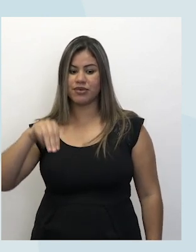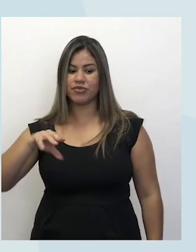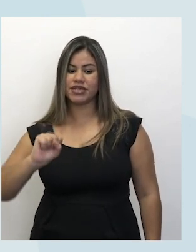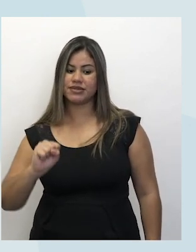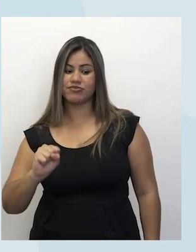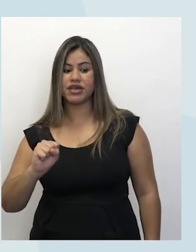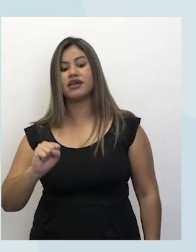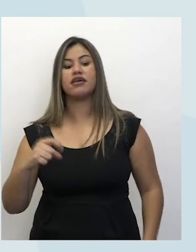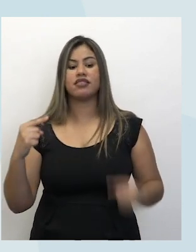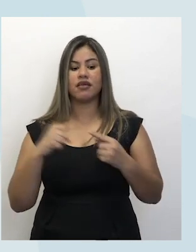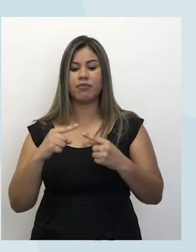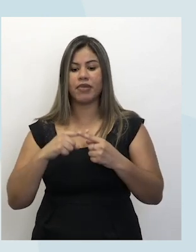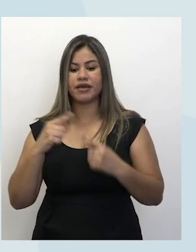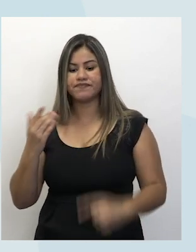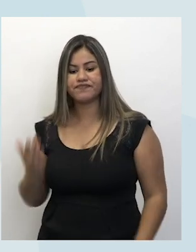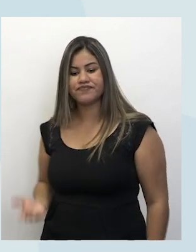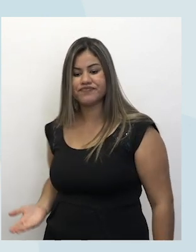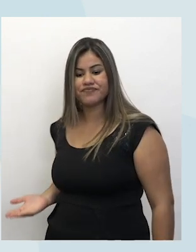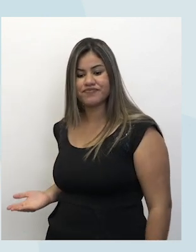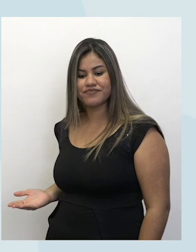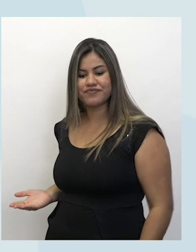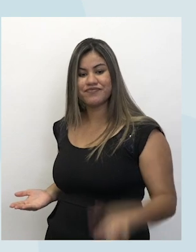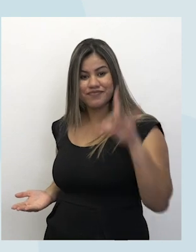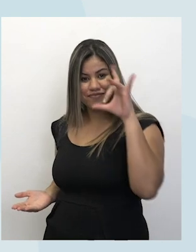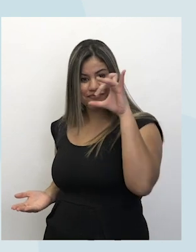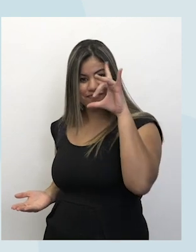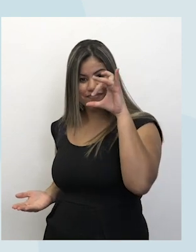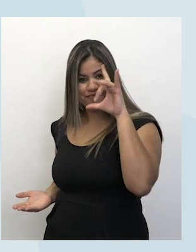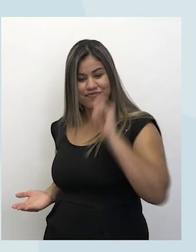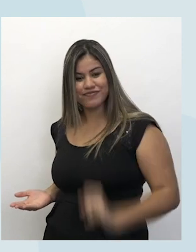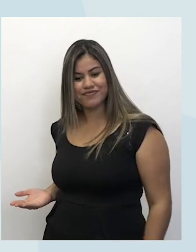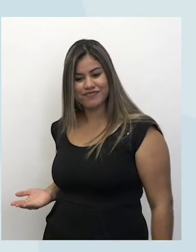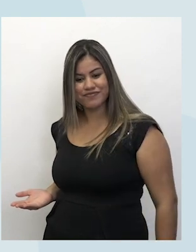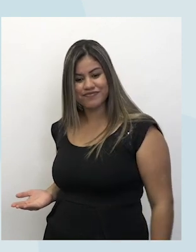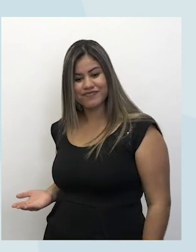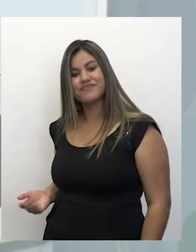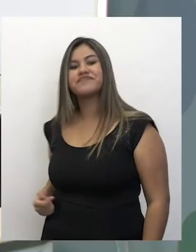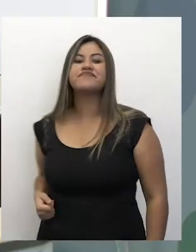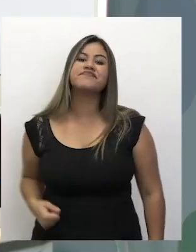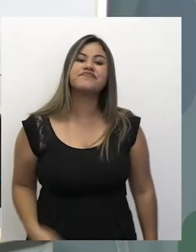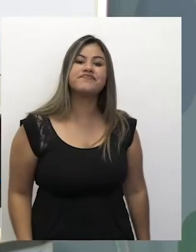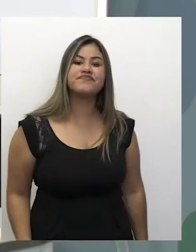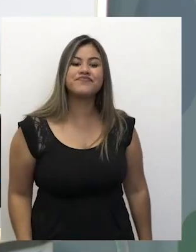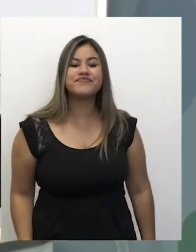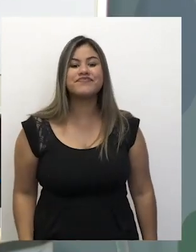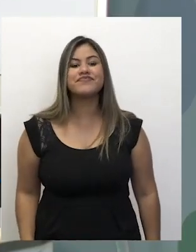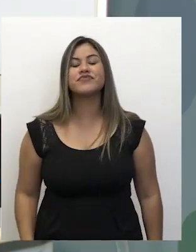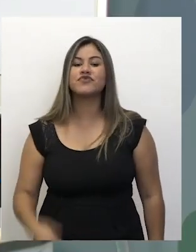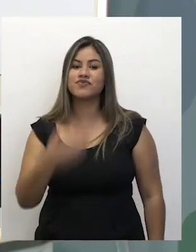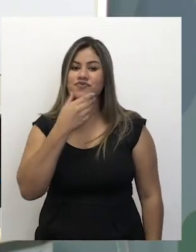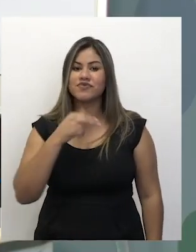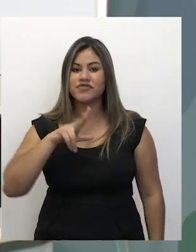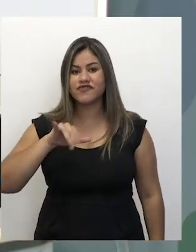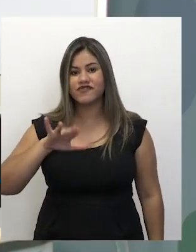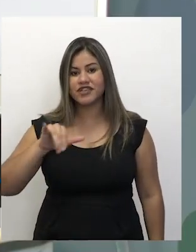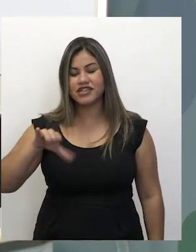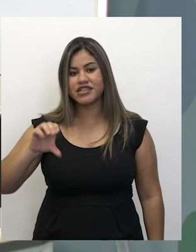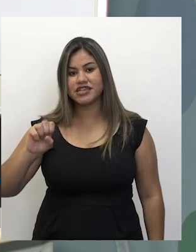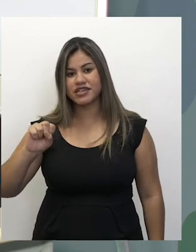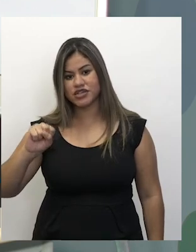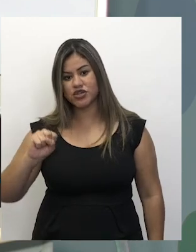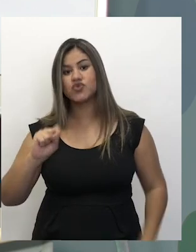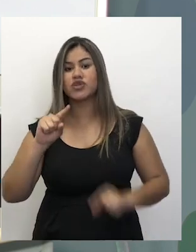Instagram a língua portuguesa cima SP underline e m gente o vídeo de Moraes se por um lado